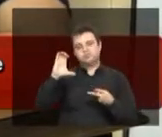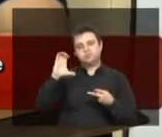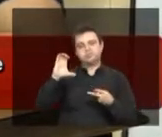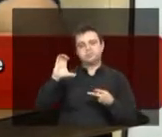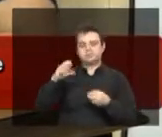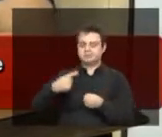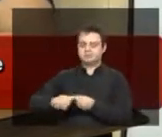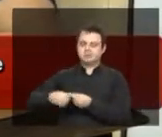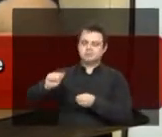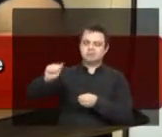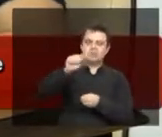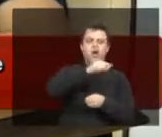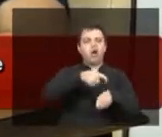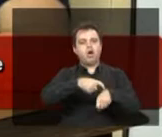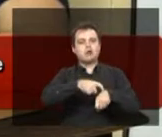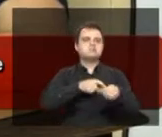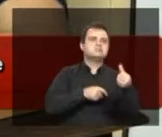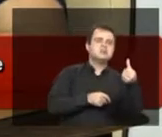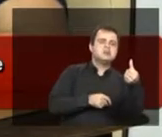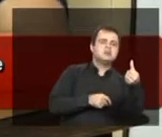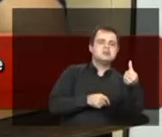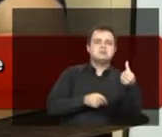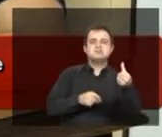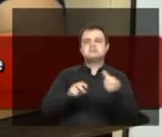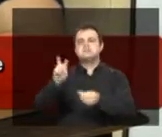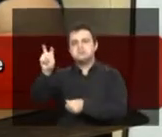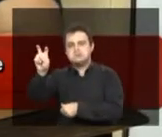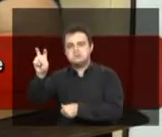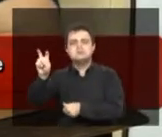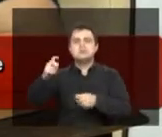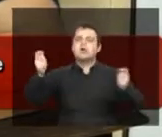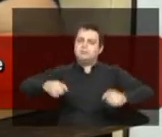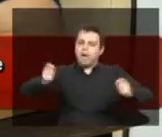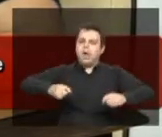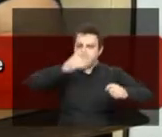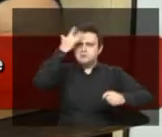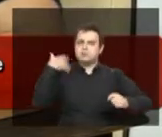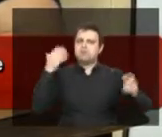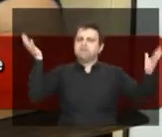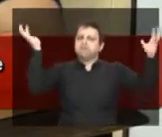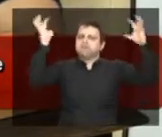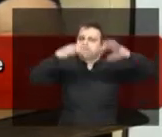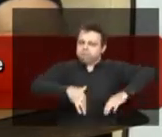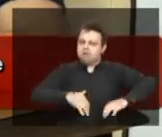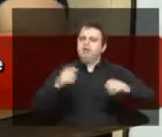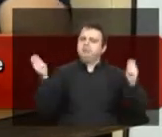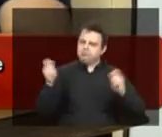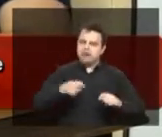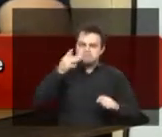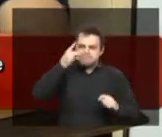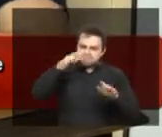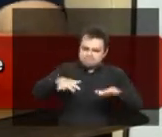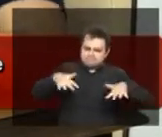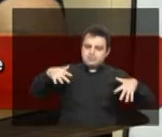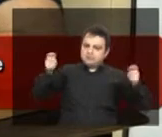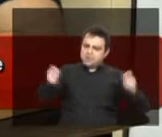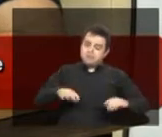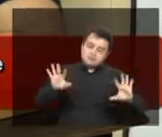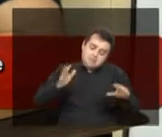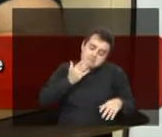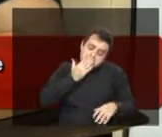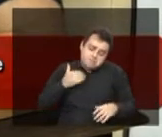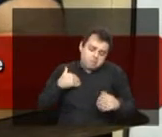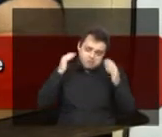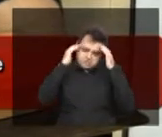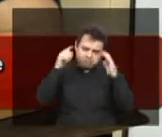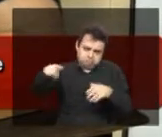entre outros, a partir das 17, 18 horas, é o horário que a população pode estar conosco. Mas eu respeito, estou